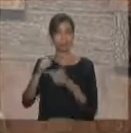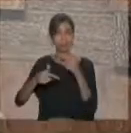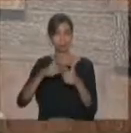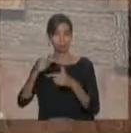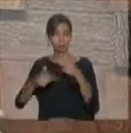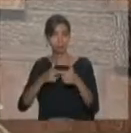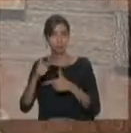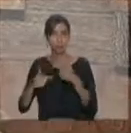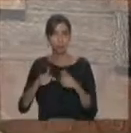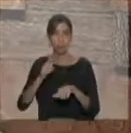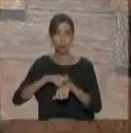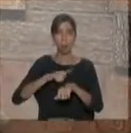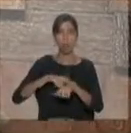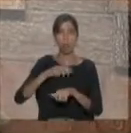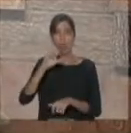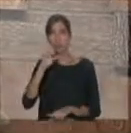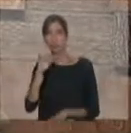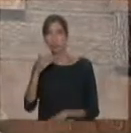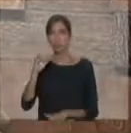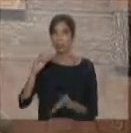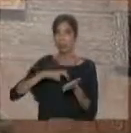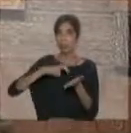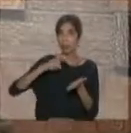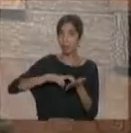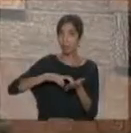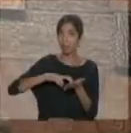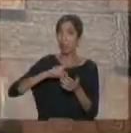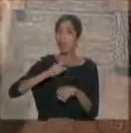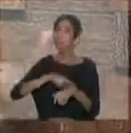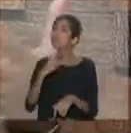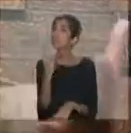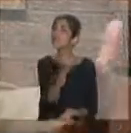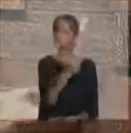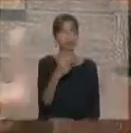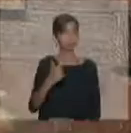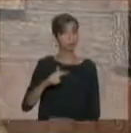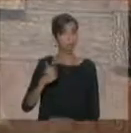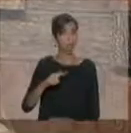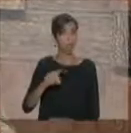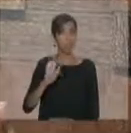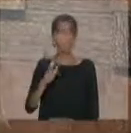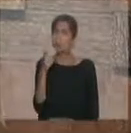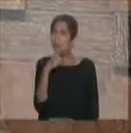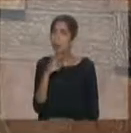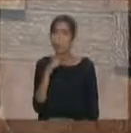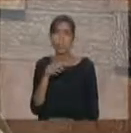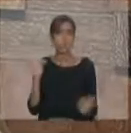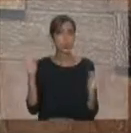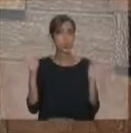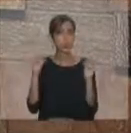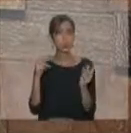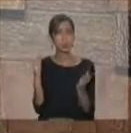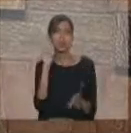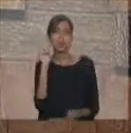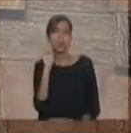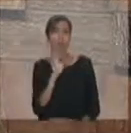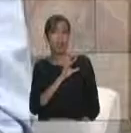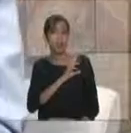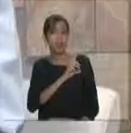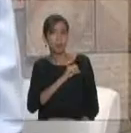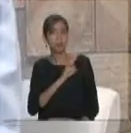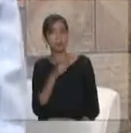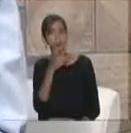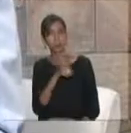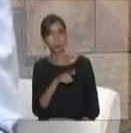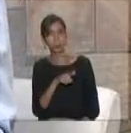emprego entre 9 e 10 horas da manhã e não tinha hora para sair, e consegui fazer todos os romances que eu fiz. E o senhor,